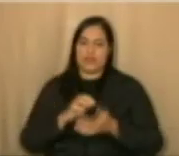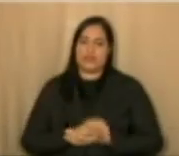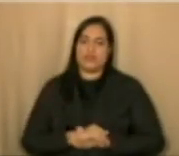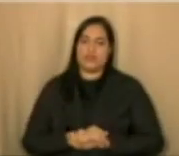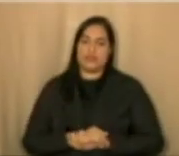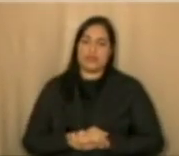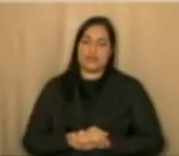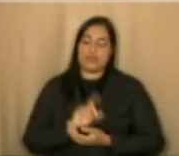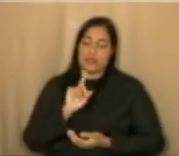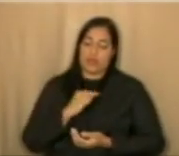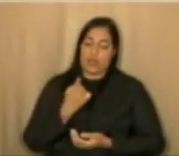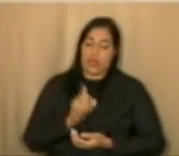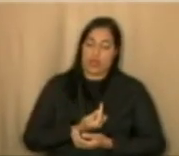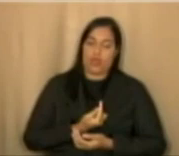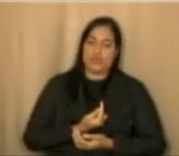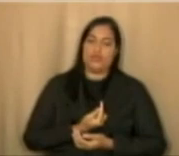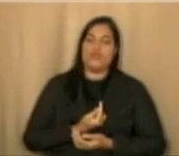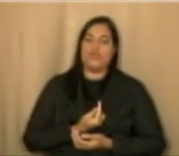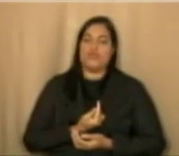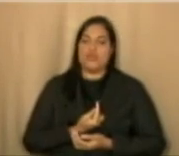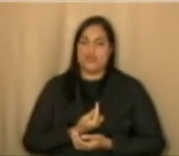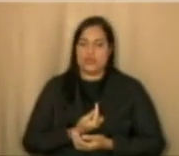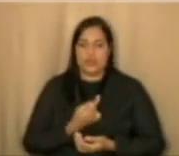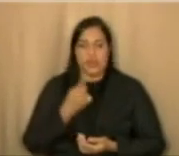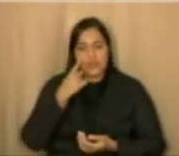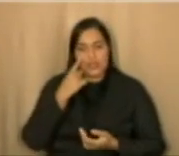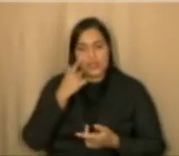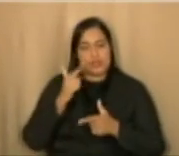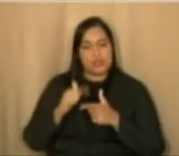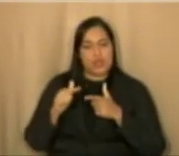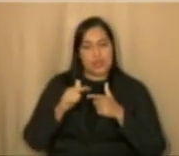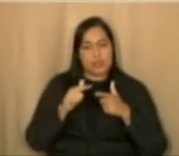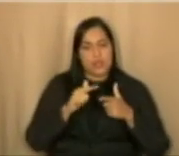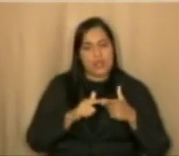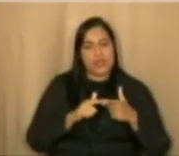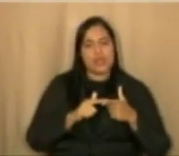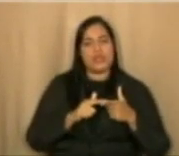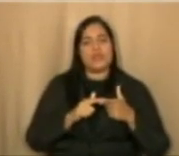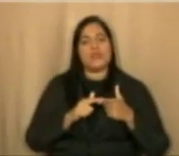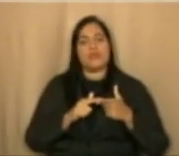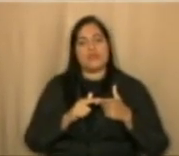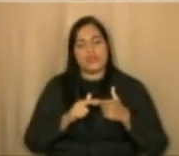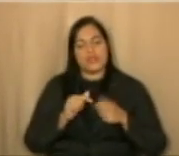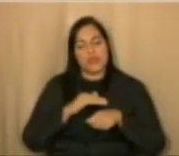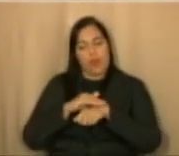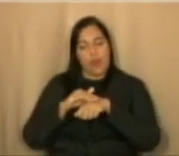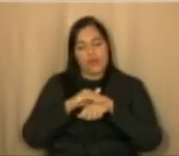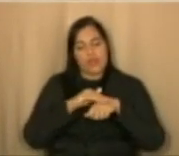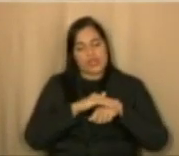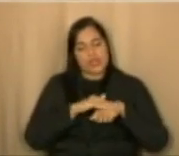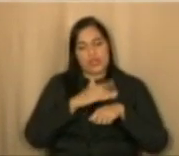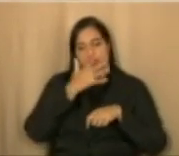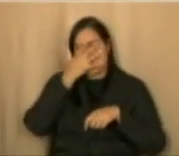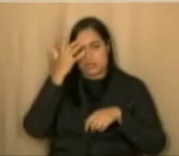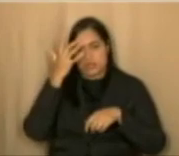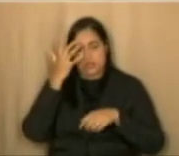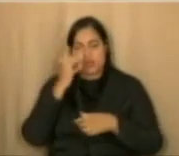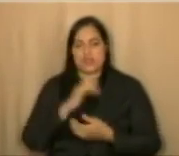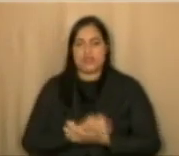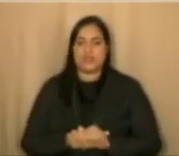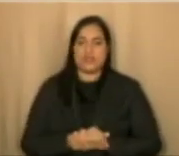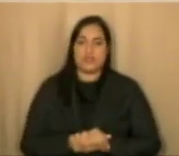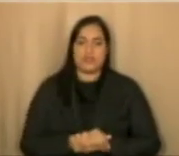nós buscamos estar na ponta vendo os problemas oficializando isso e conversando com as pessoas